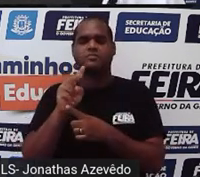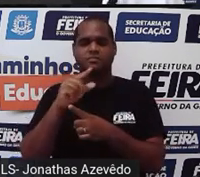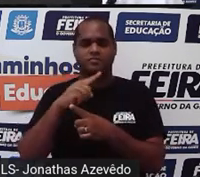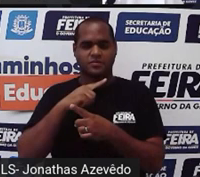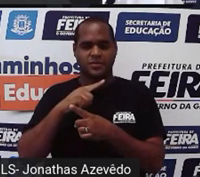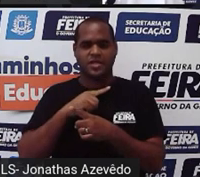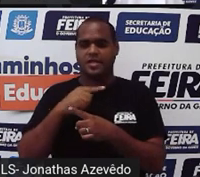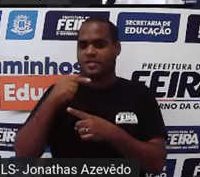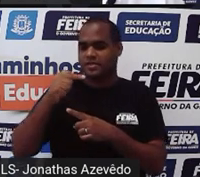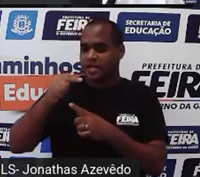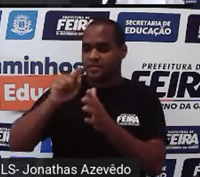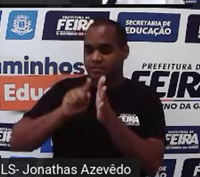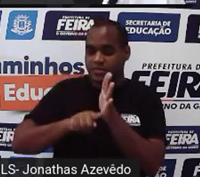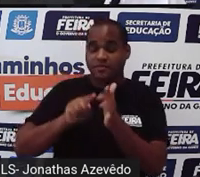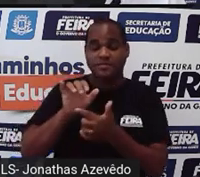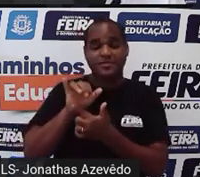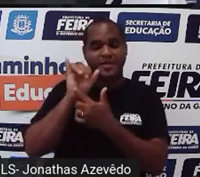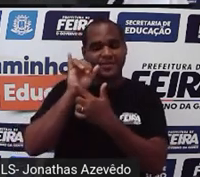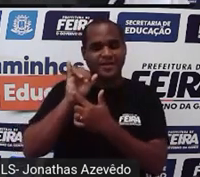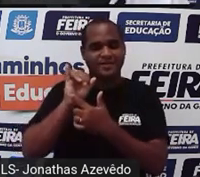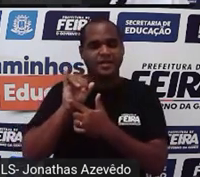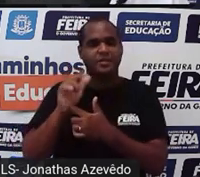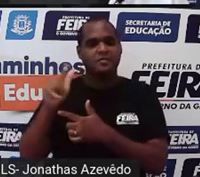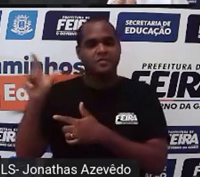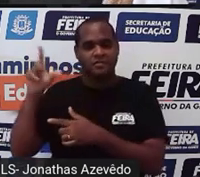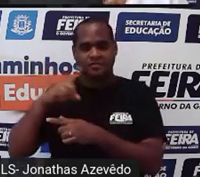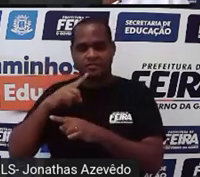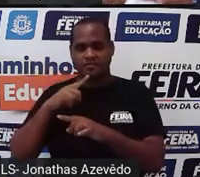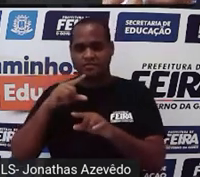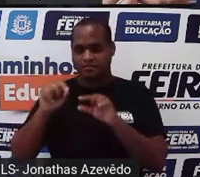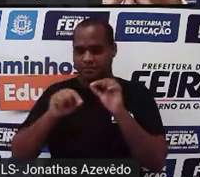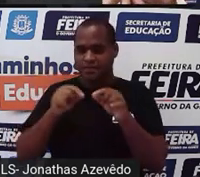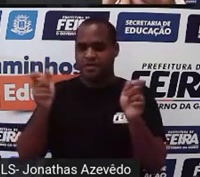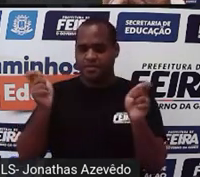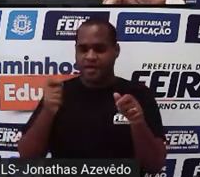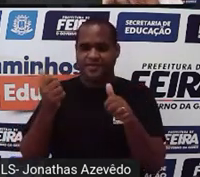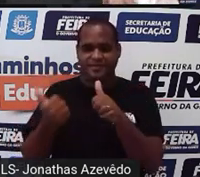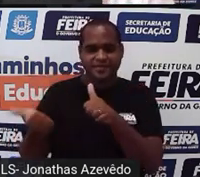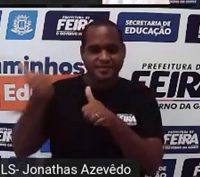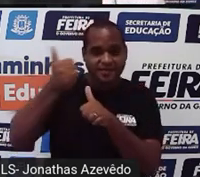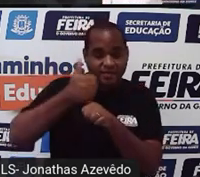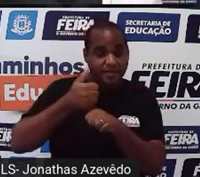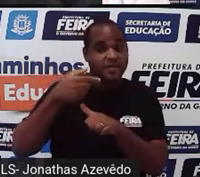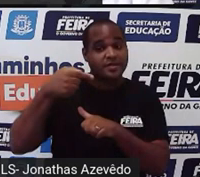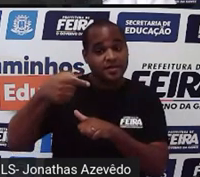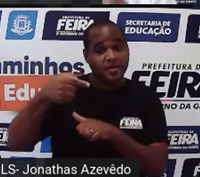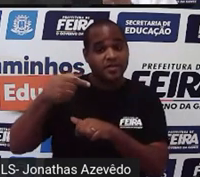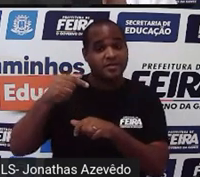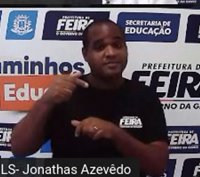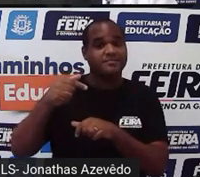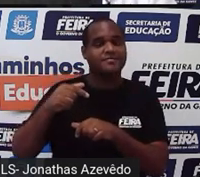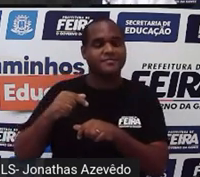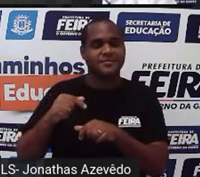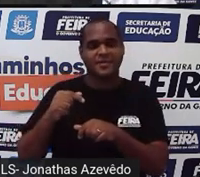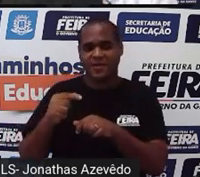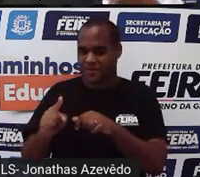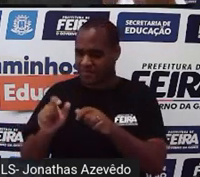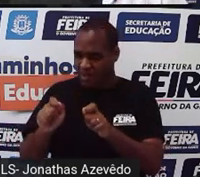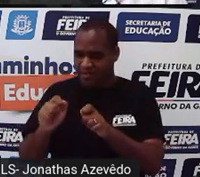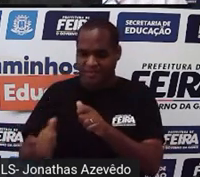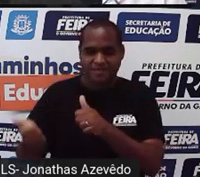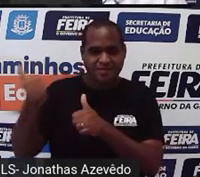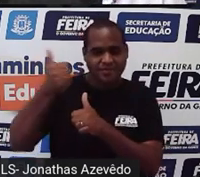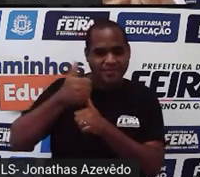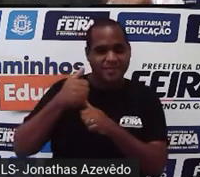momento de 7 - Y então na outra equação eu posso substituir 7 aliás eu posso